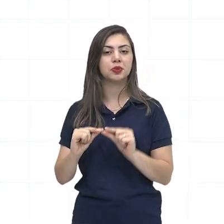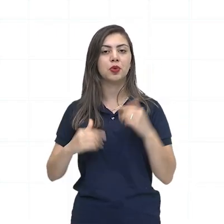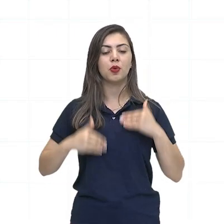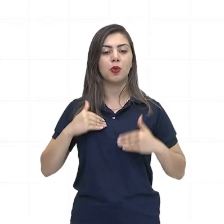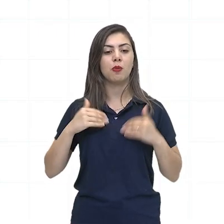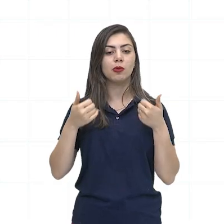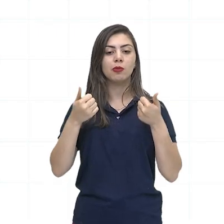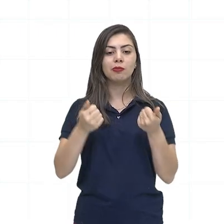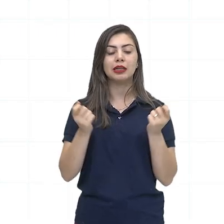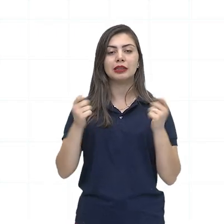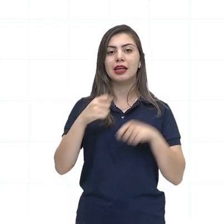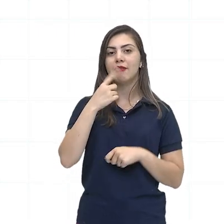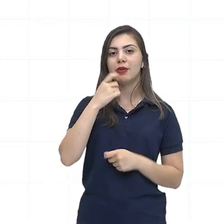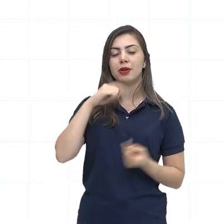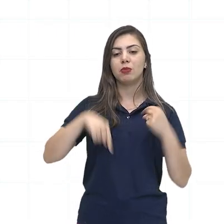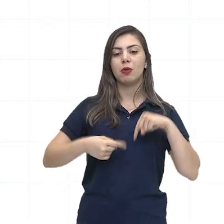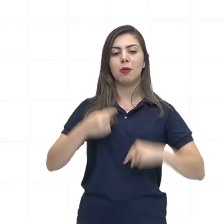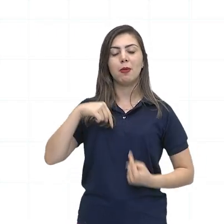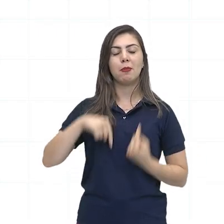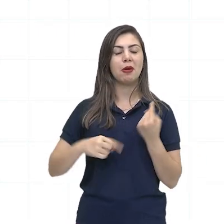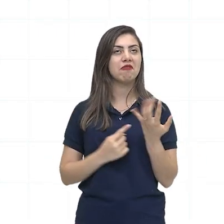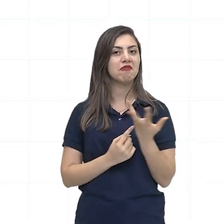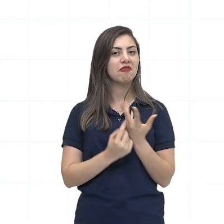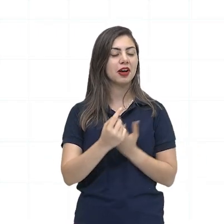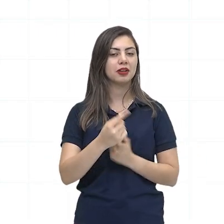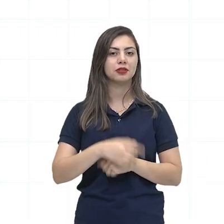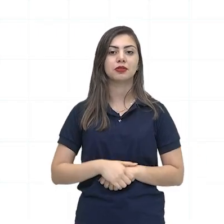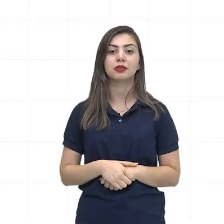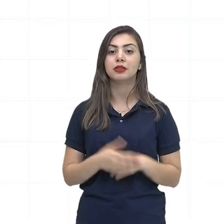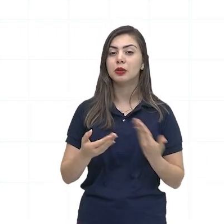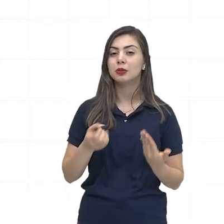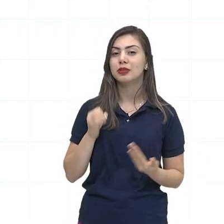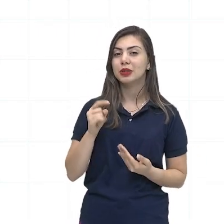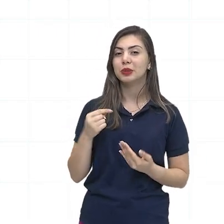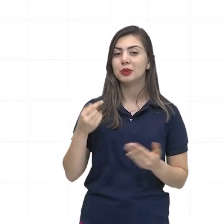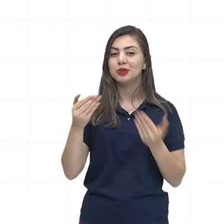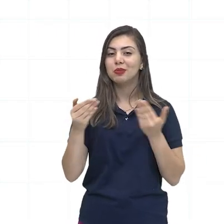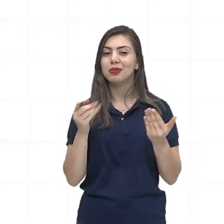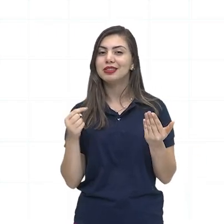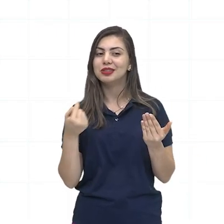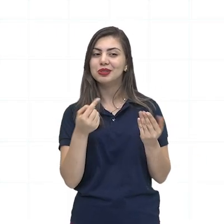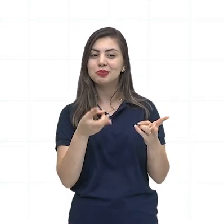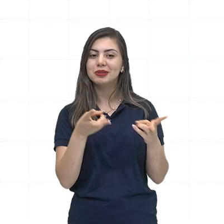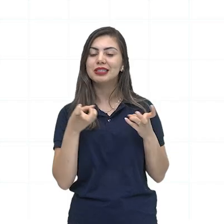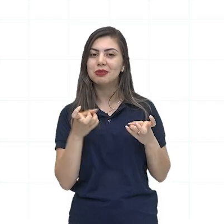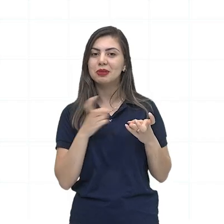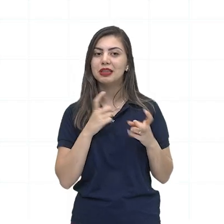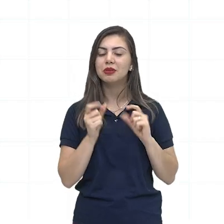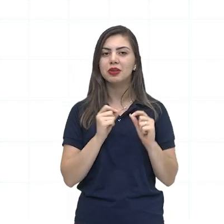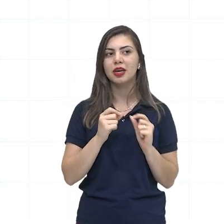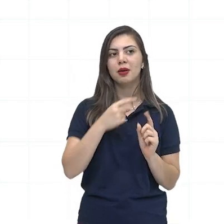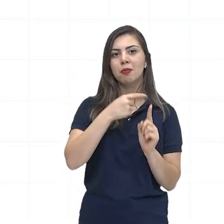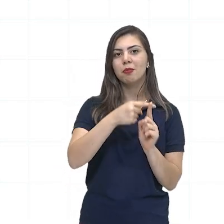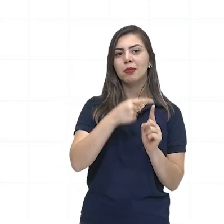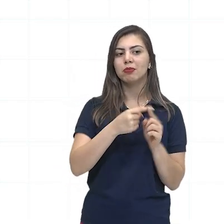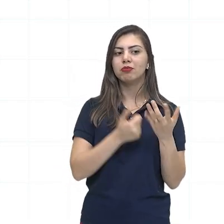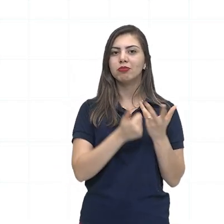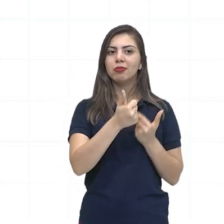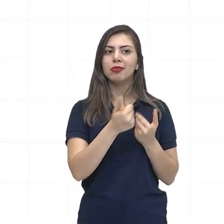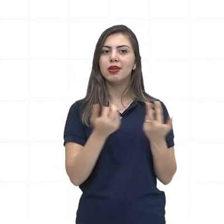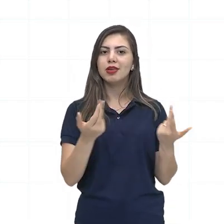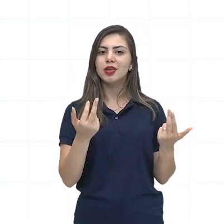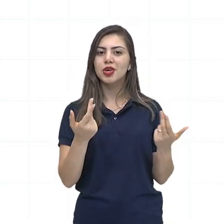física, melhora a circulação sanguínea, dentre outros. Então, se a gente for fazer uma comparação, já deu para a gente perceber que a gente tem os